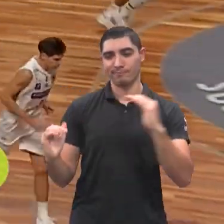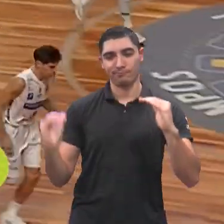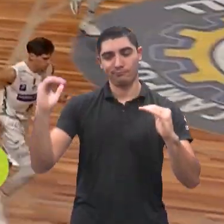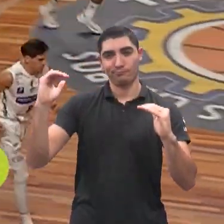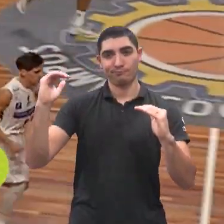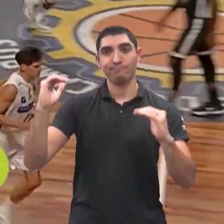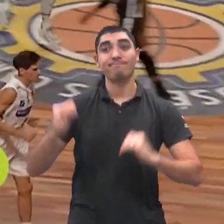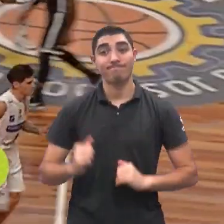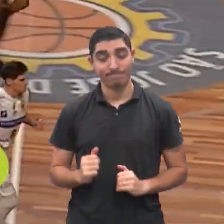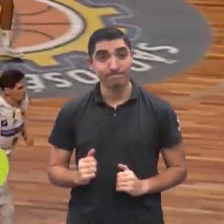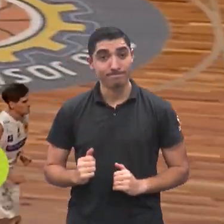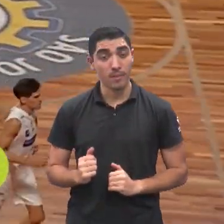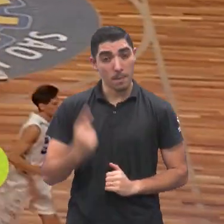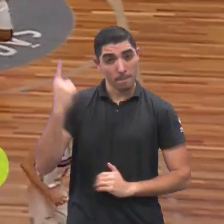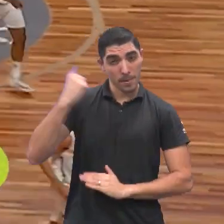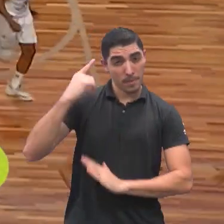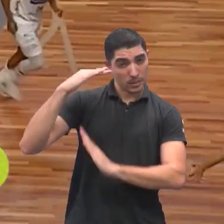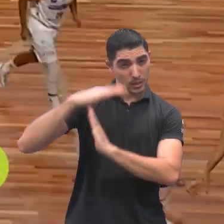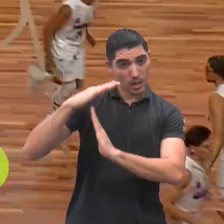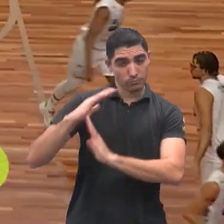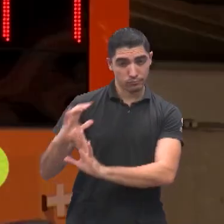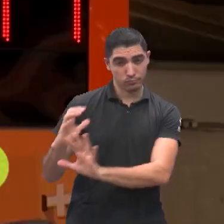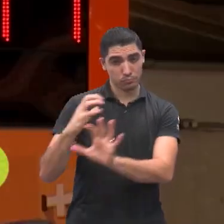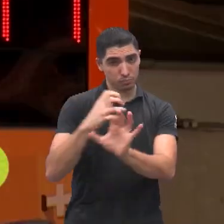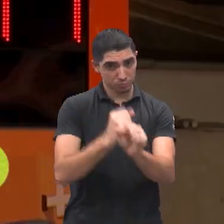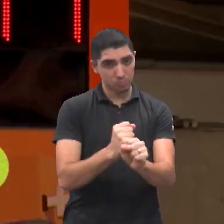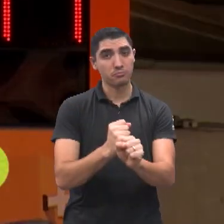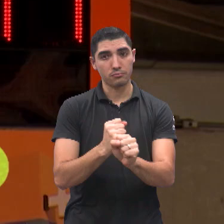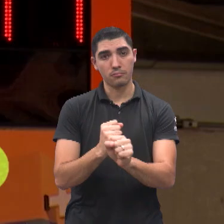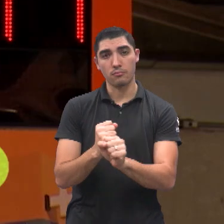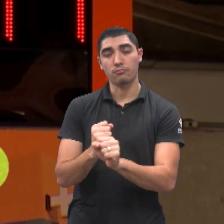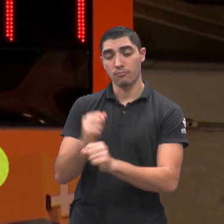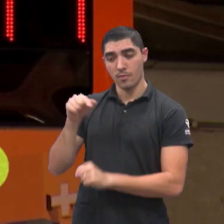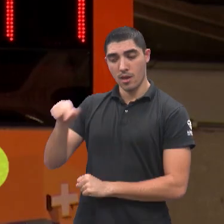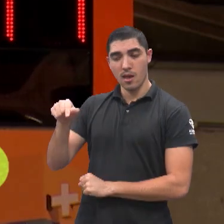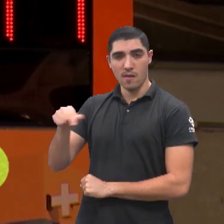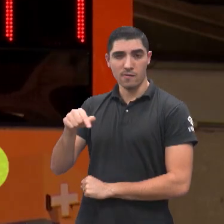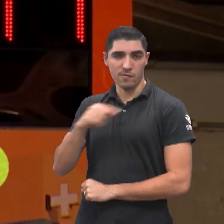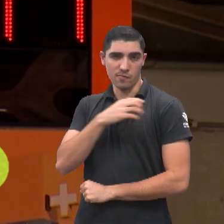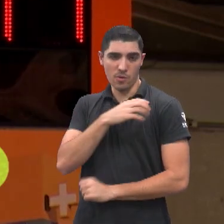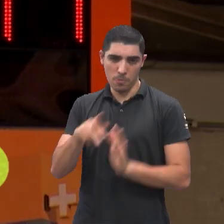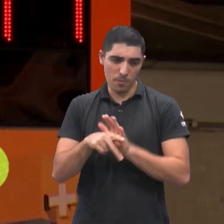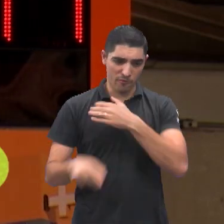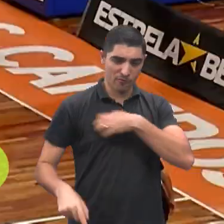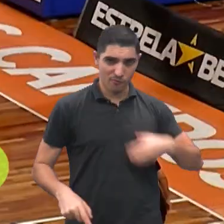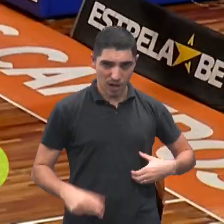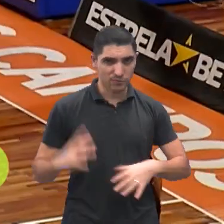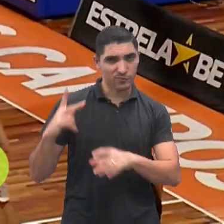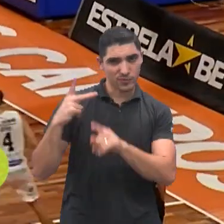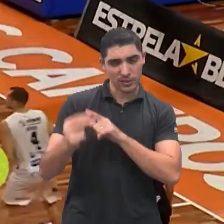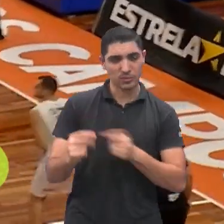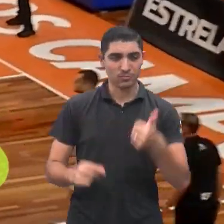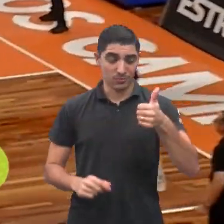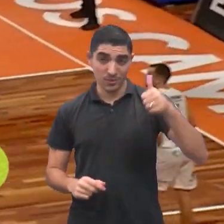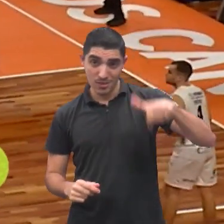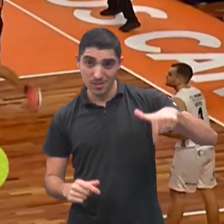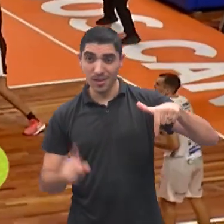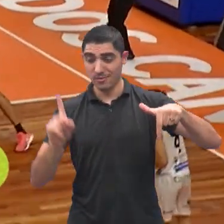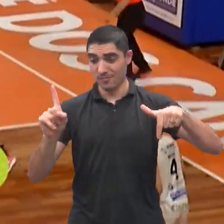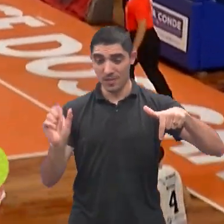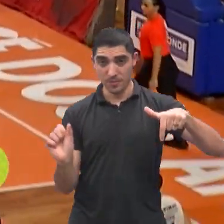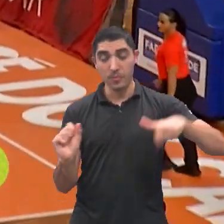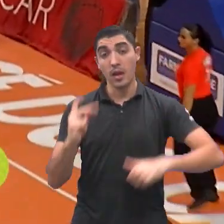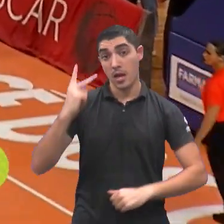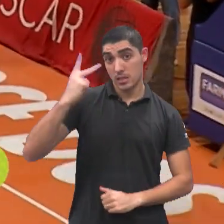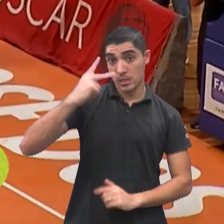No fim, um placar apertado digno de decisão, com vitória vascaína por 17-16. O segundo quarto